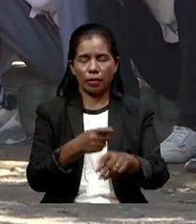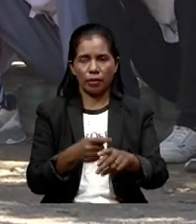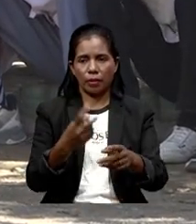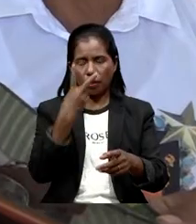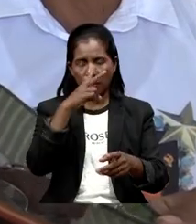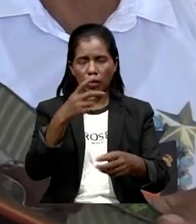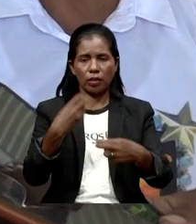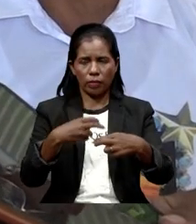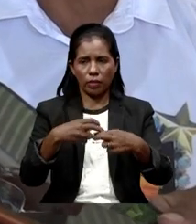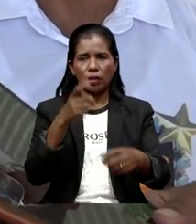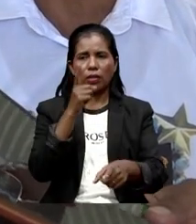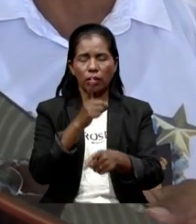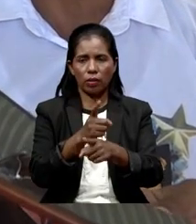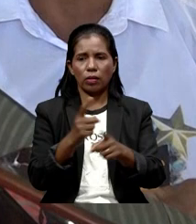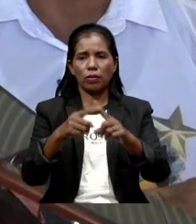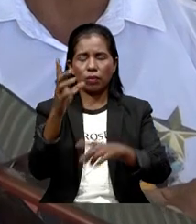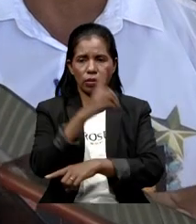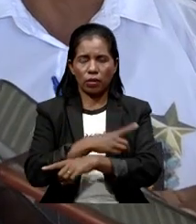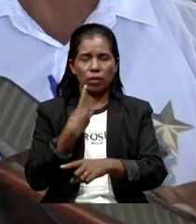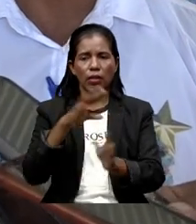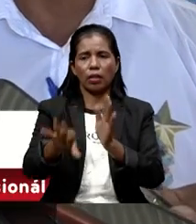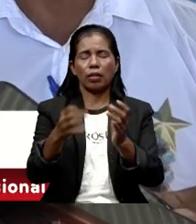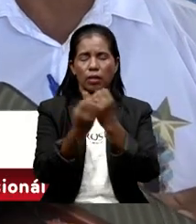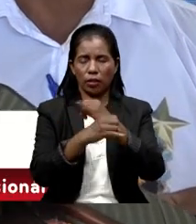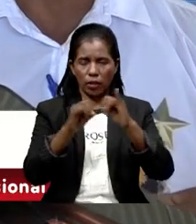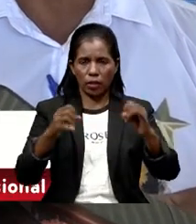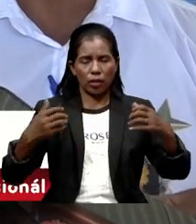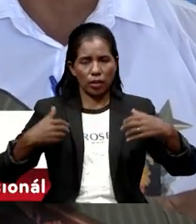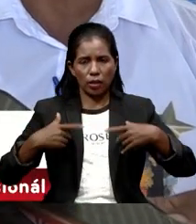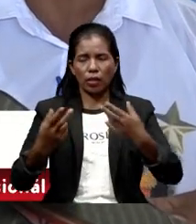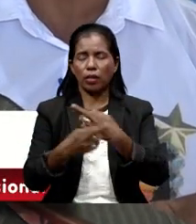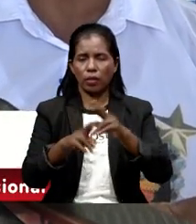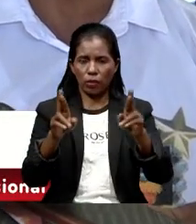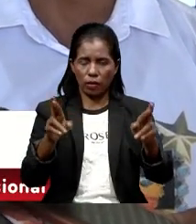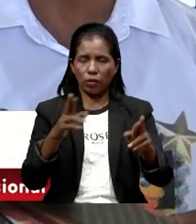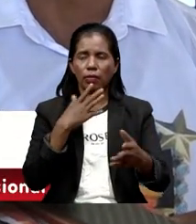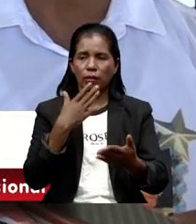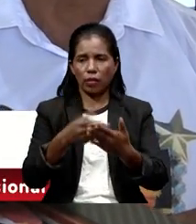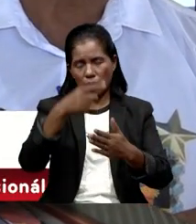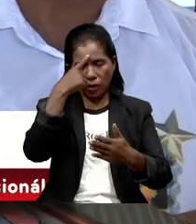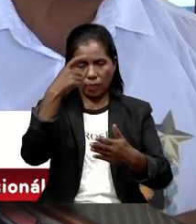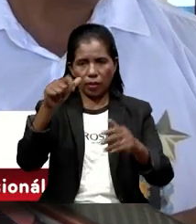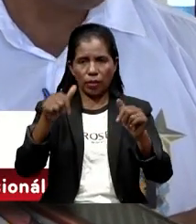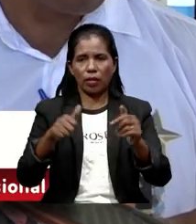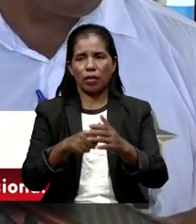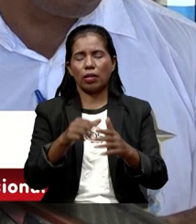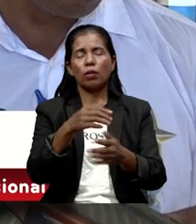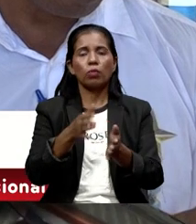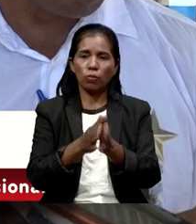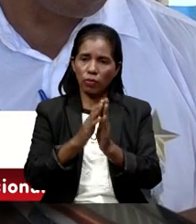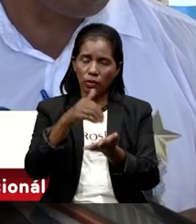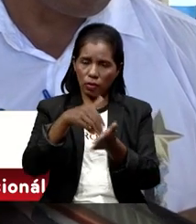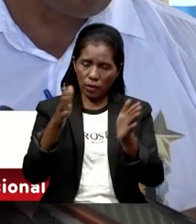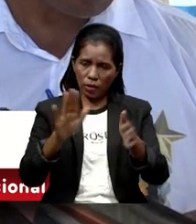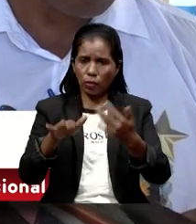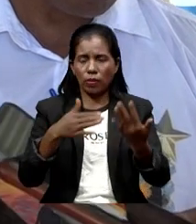mais difícil de teves, ou em Loron, reta no Curacicano, e o resultado da consulta popular, né? A minha nema é que os estudantes Cira, para atender Cira